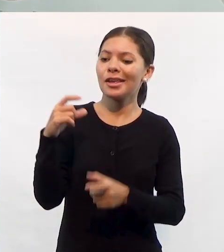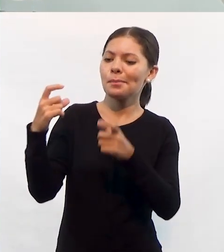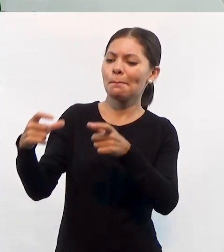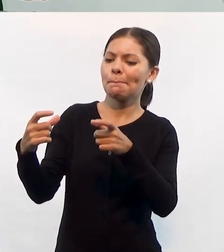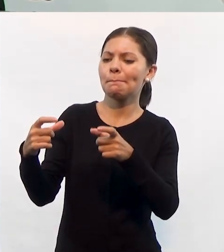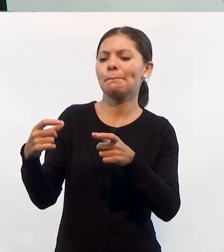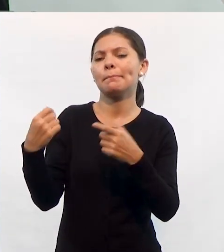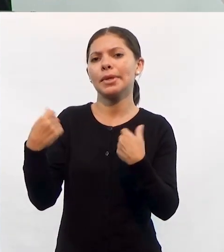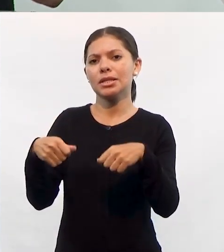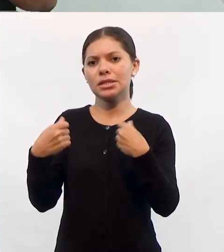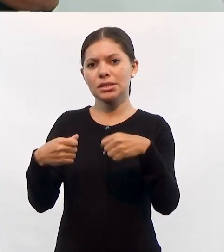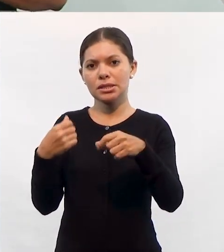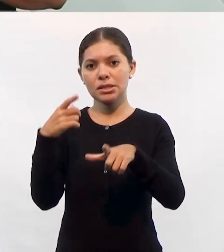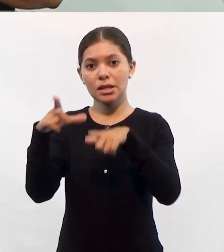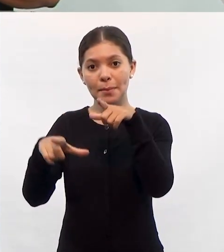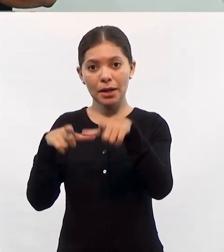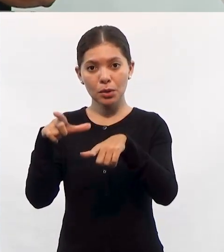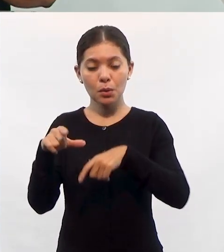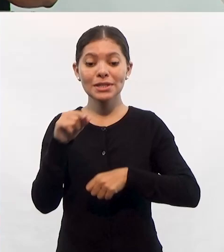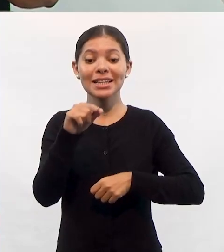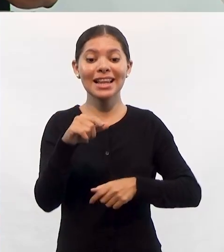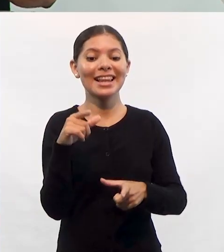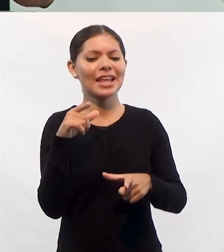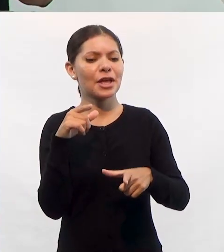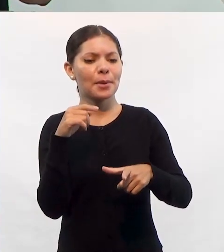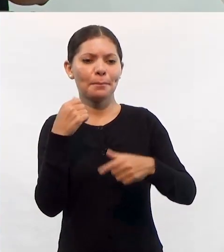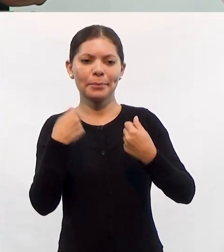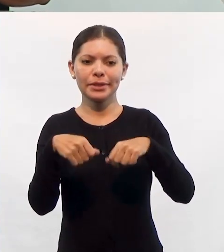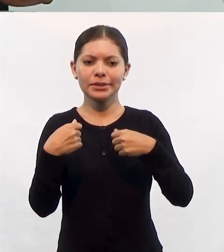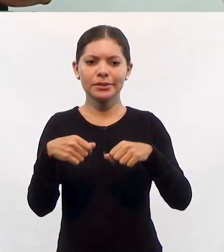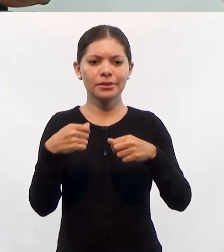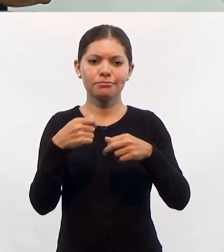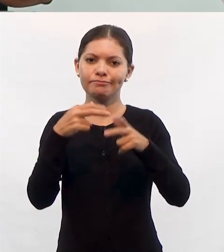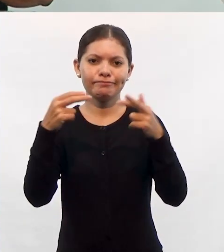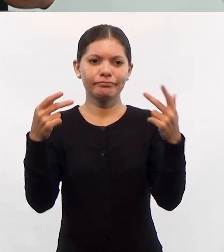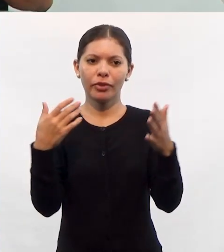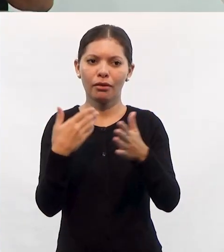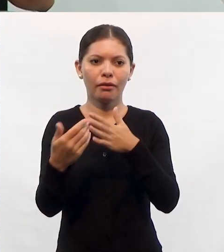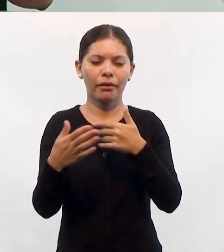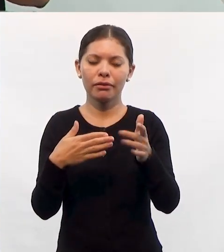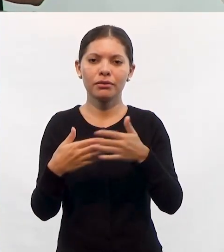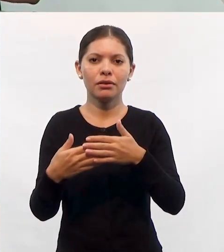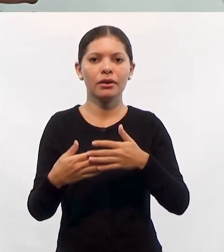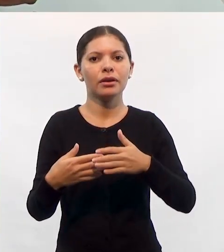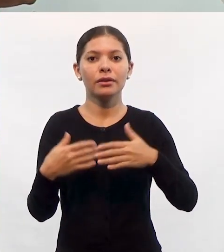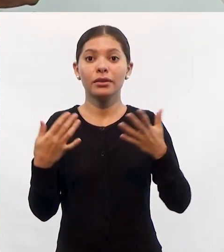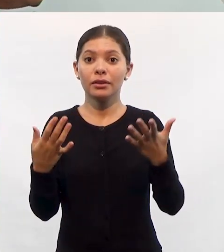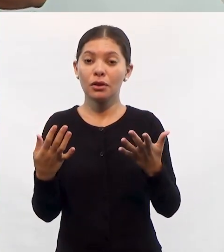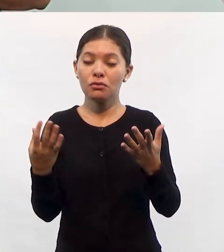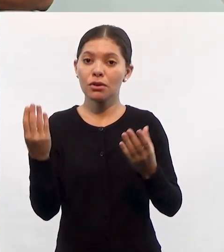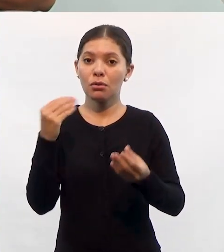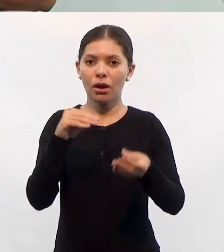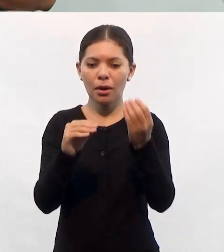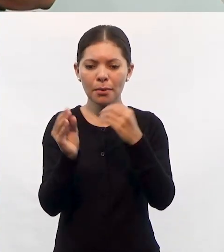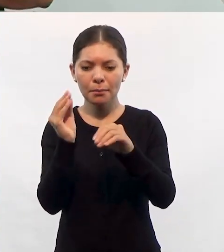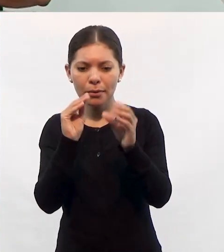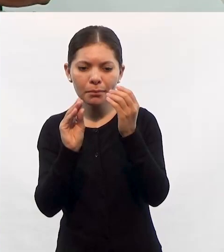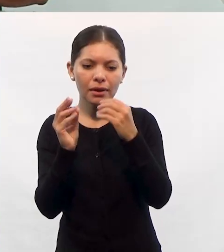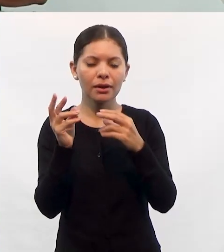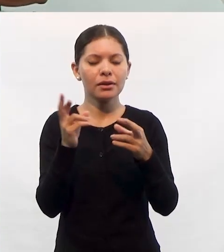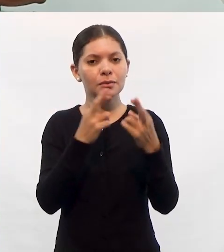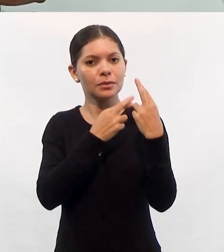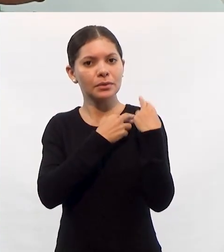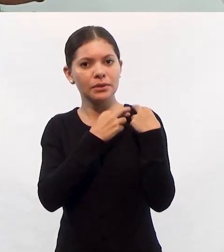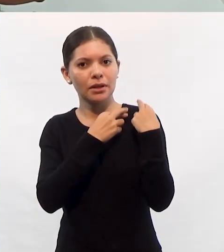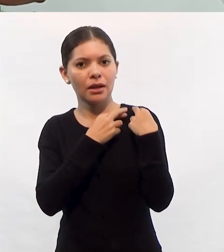de mão de obra tal local precisa de insumos ela vai direcionar esse recursos alocar responsabilidades das pessoas